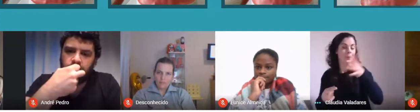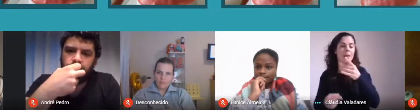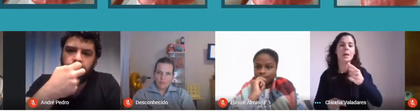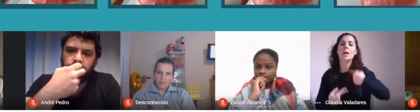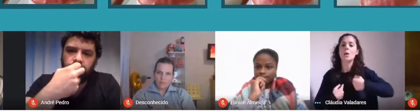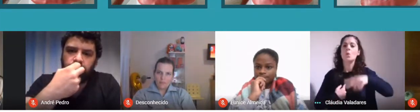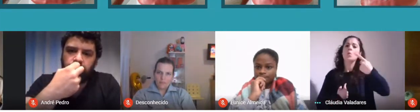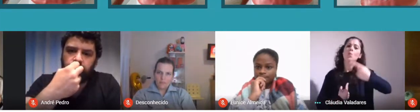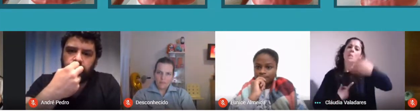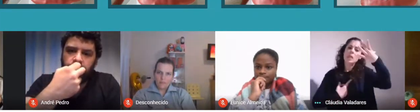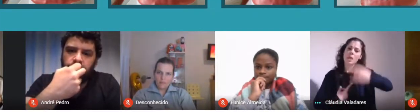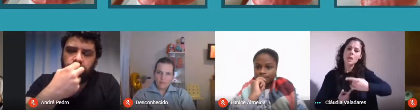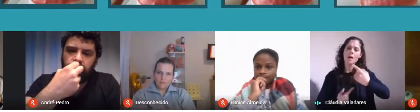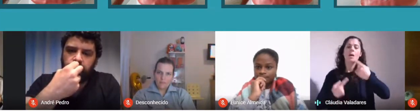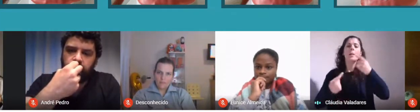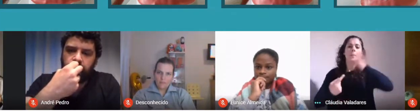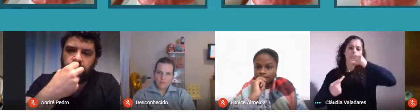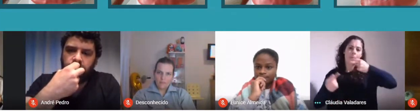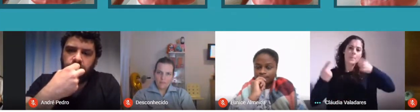dia,